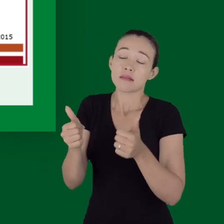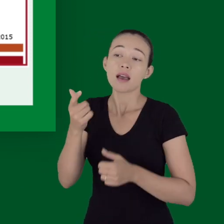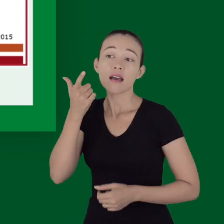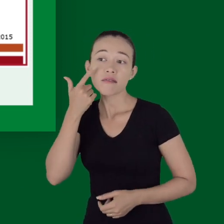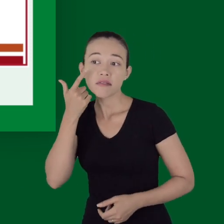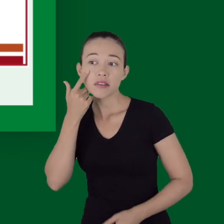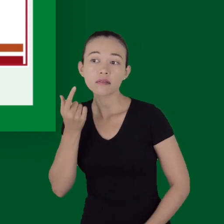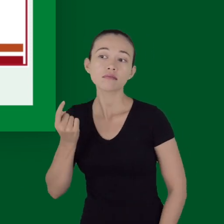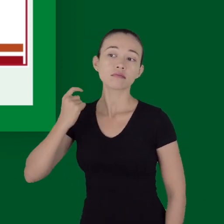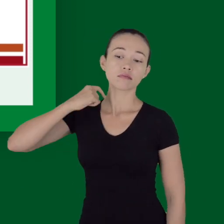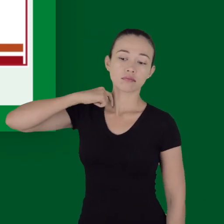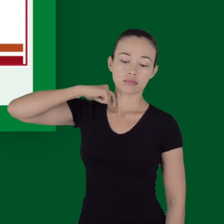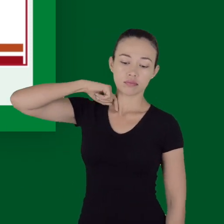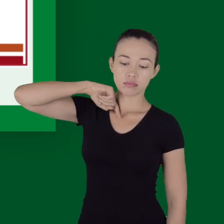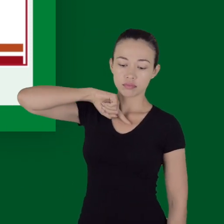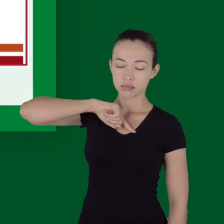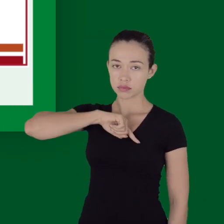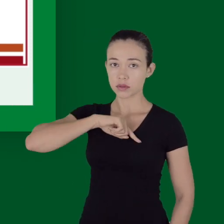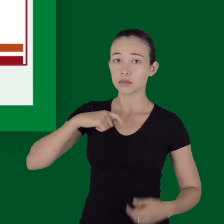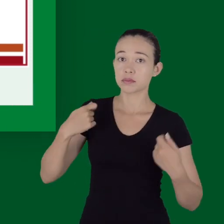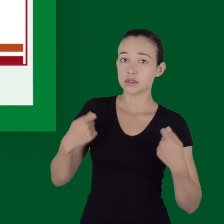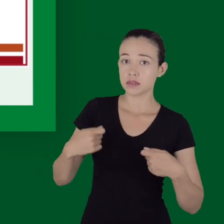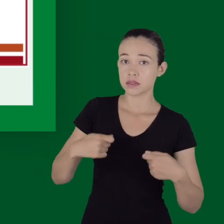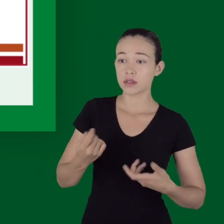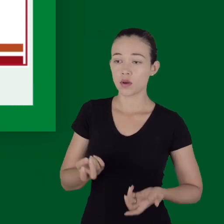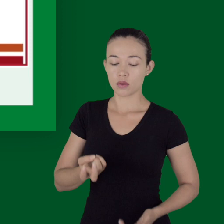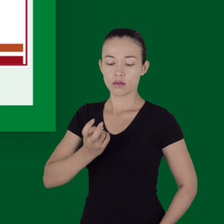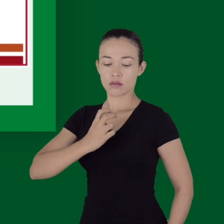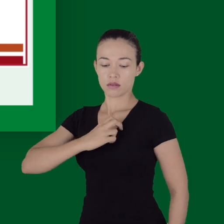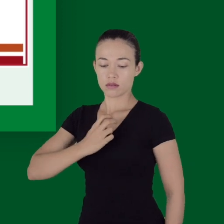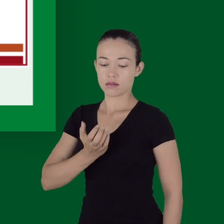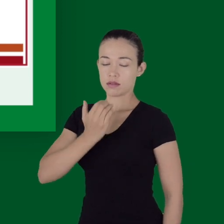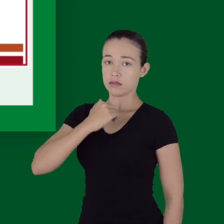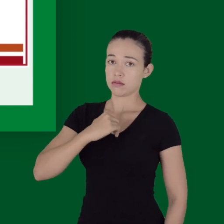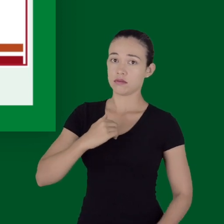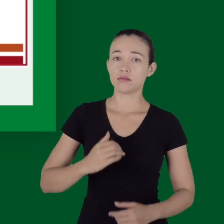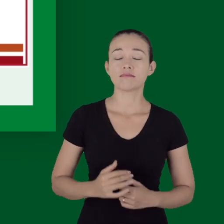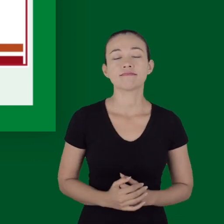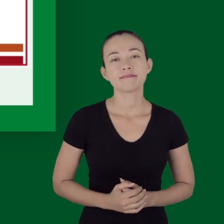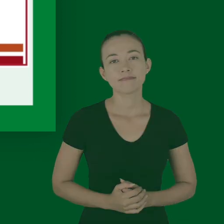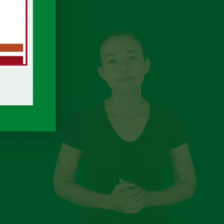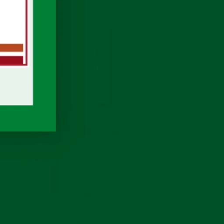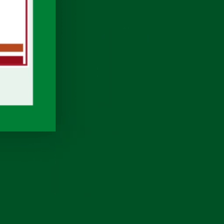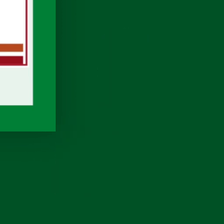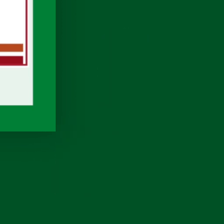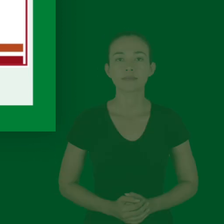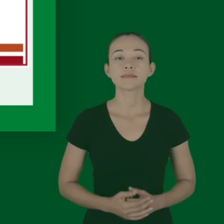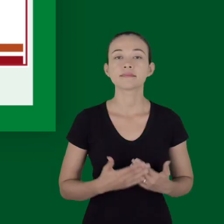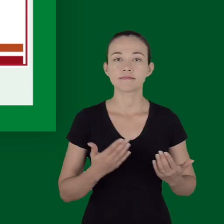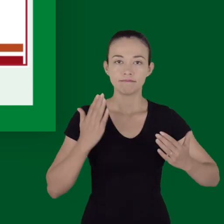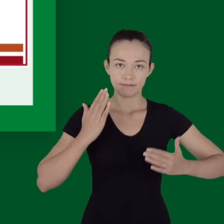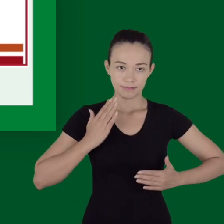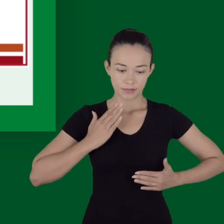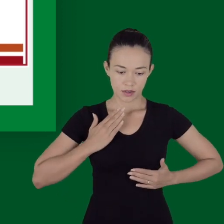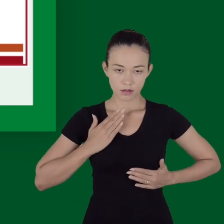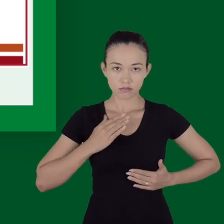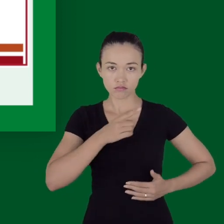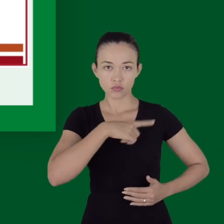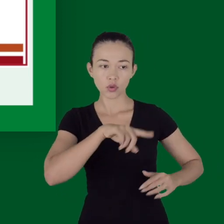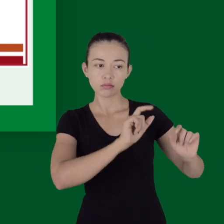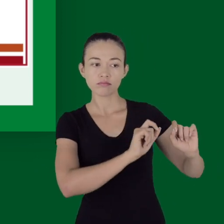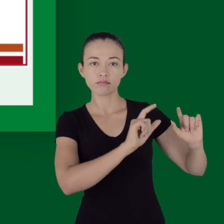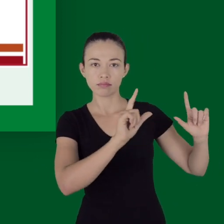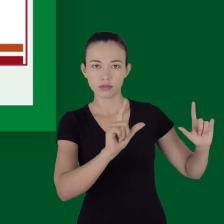né? Depois disso a gente liga o marca-passo, ele vai estar na função monitor, que é a função que a gente está